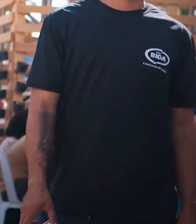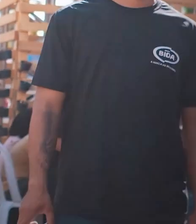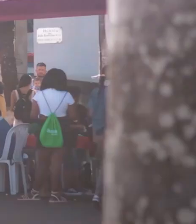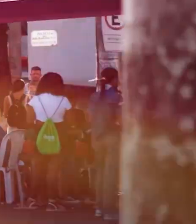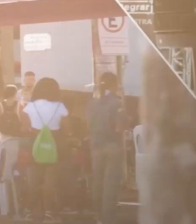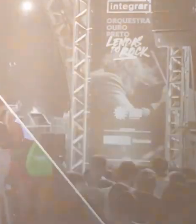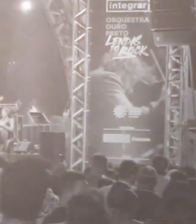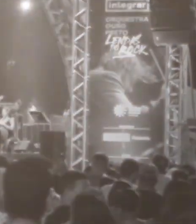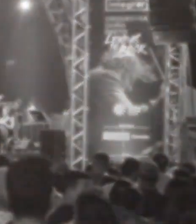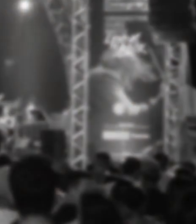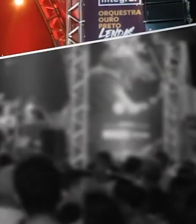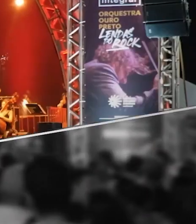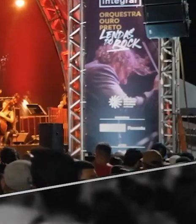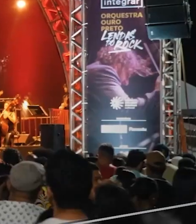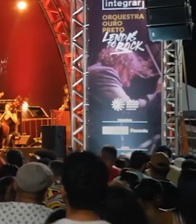festivais culturais,